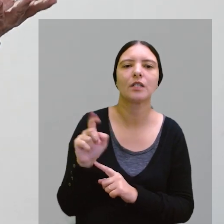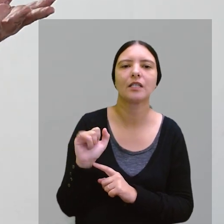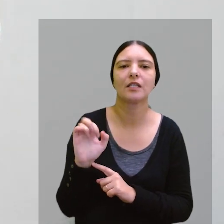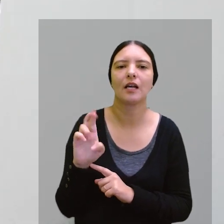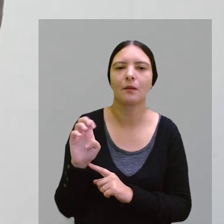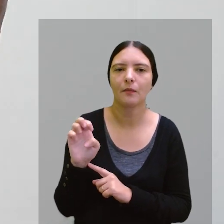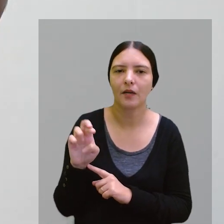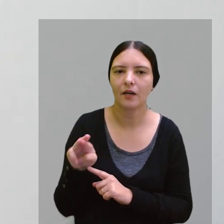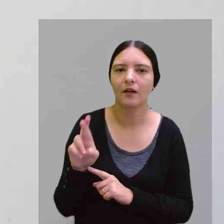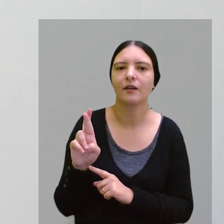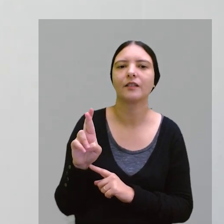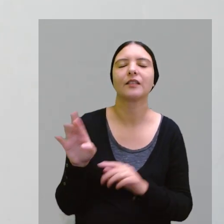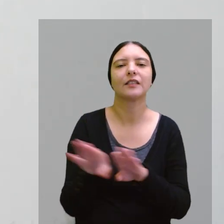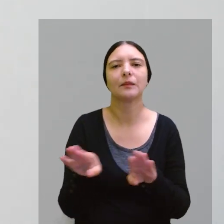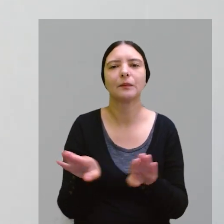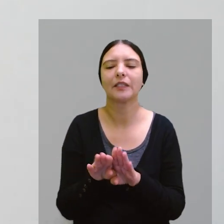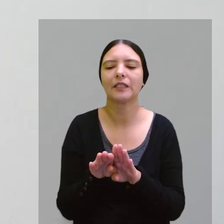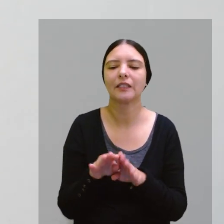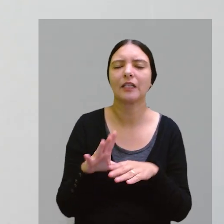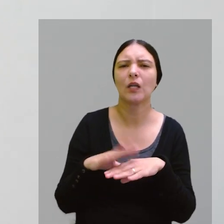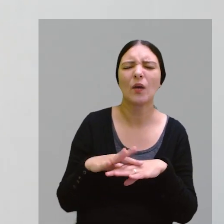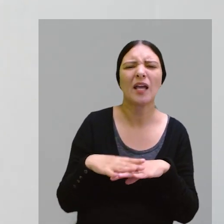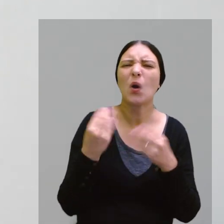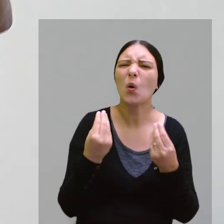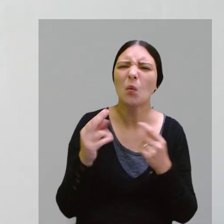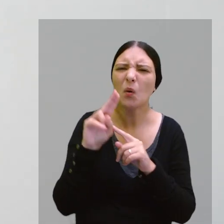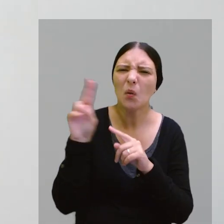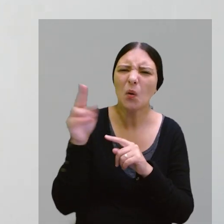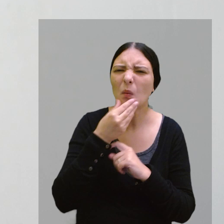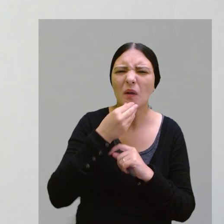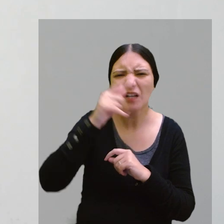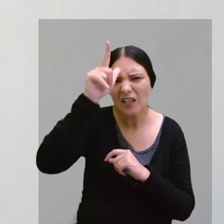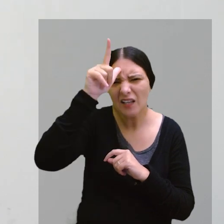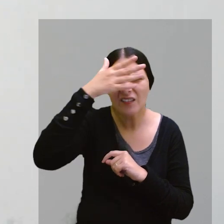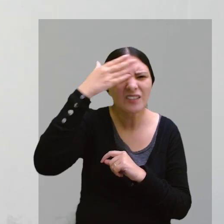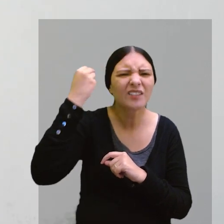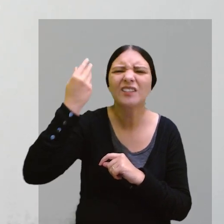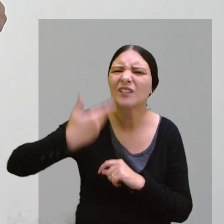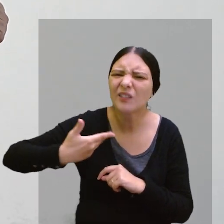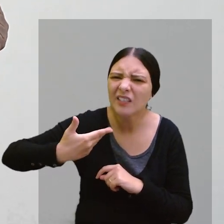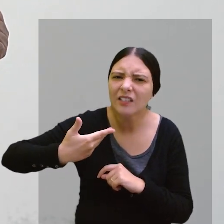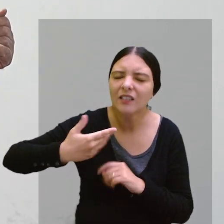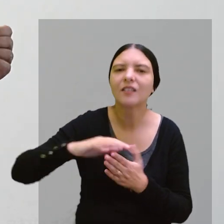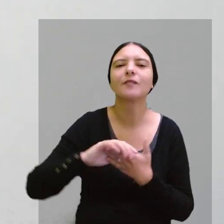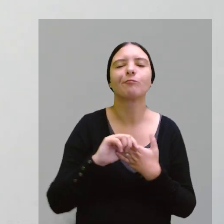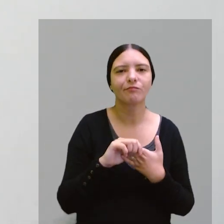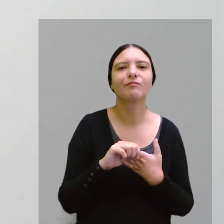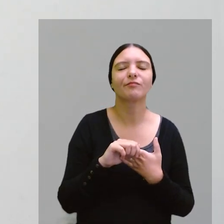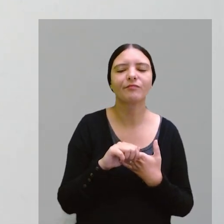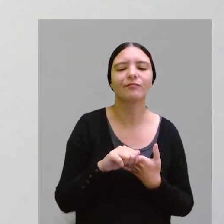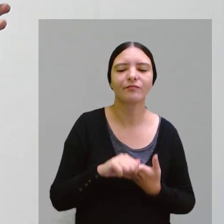é o alemão, então elas falam assim, como é que é o mesmo daquele alemão que me deixa esquecida? Então é essa a questão.